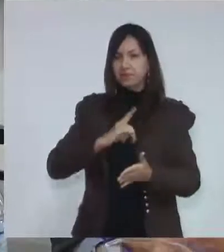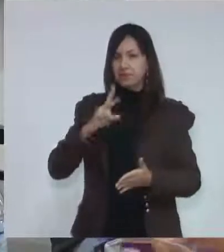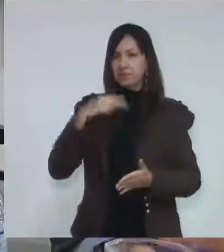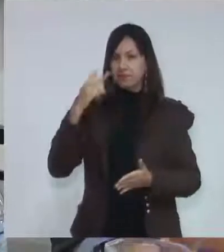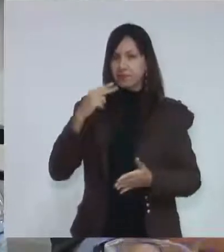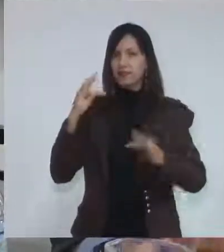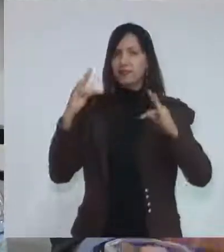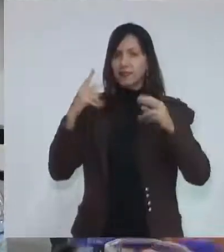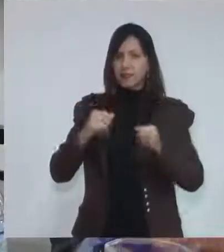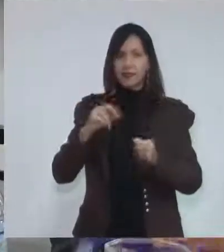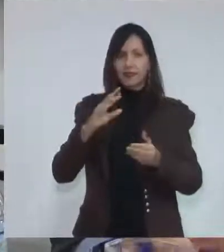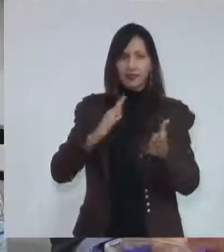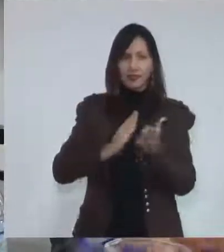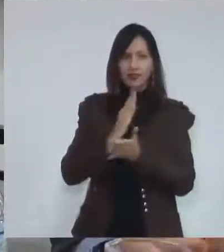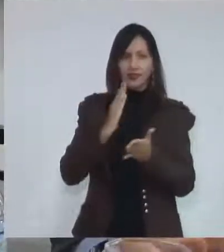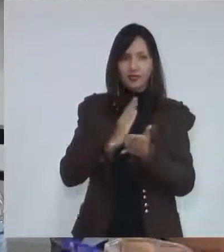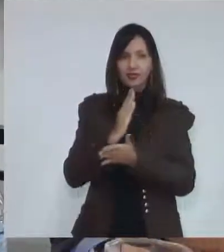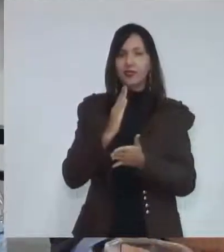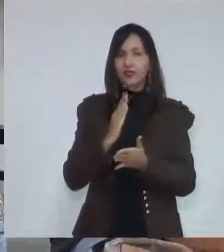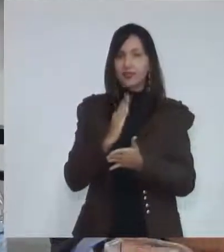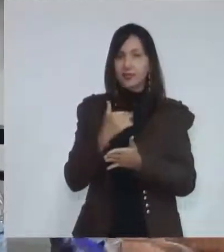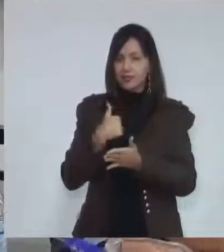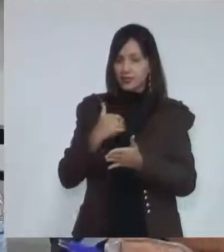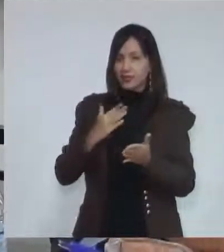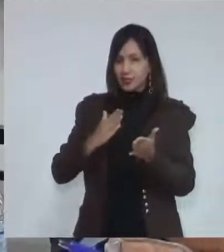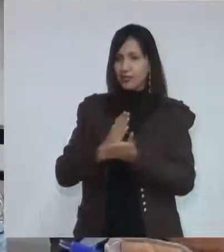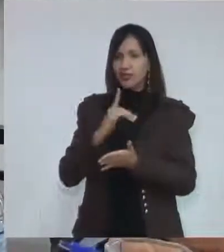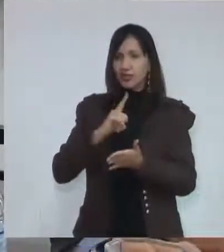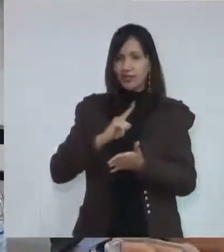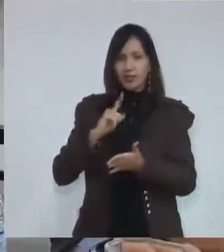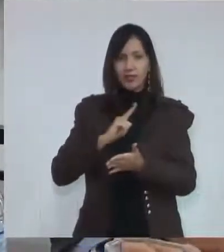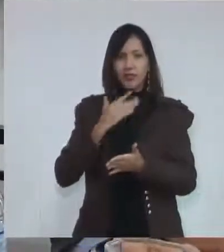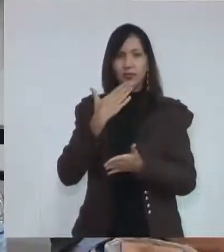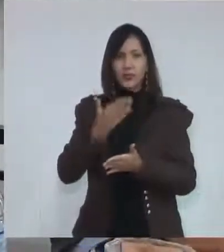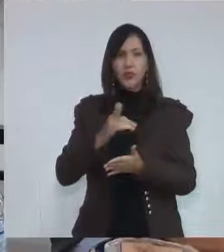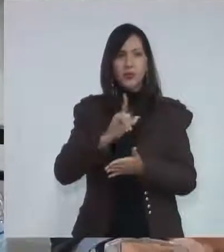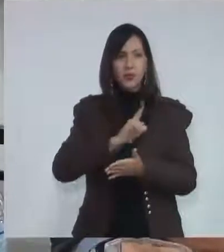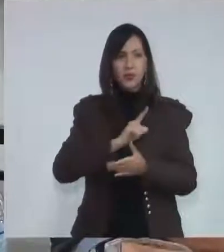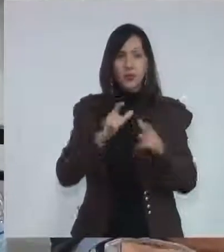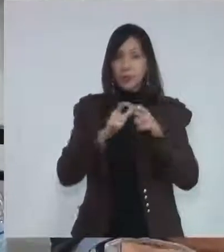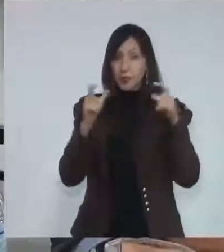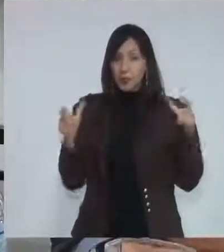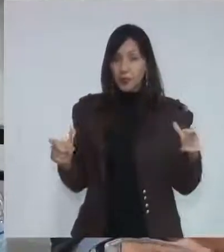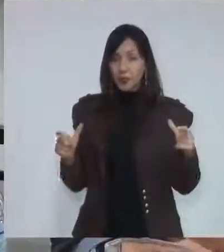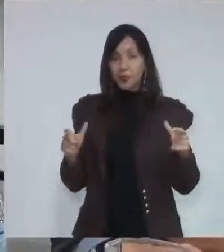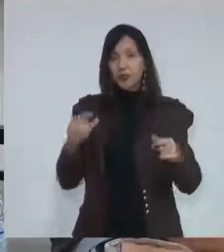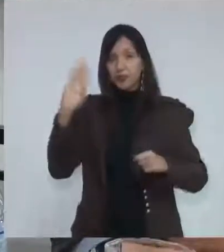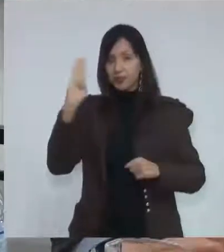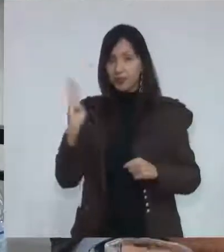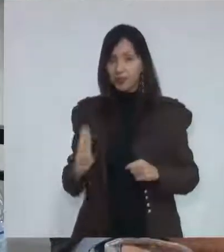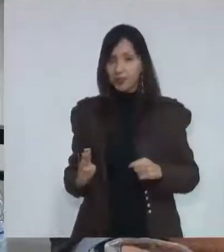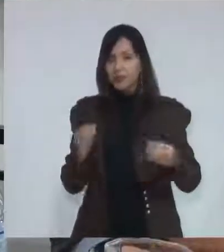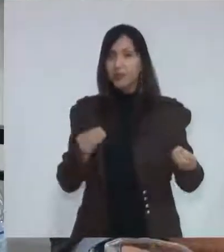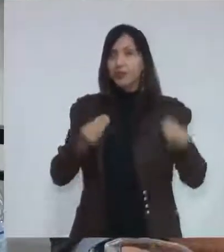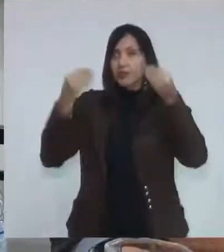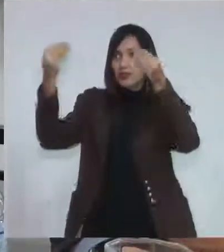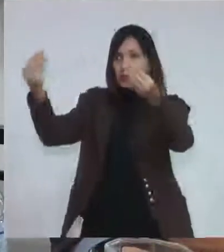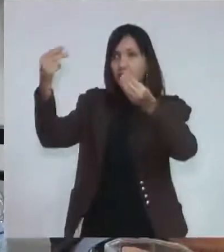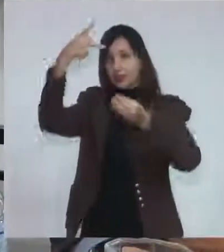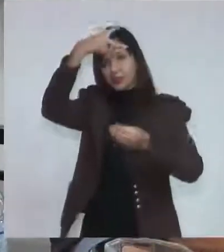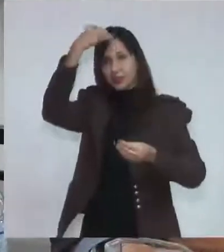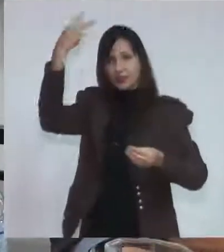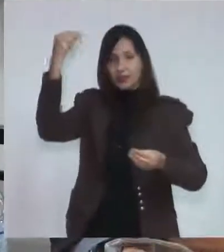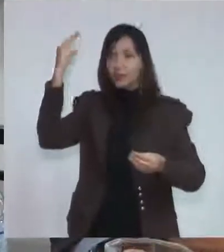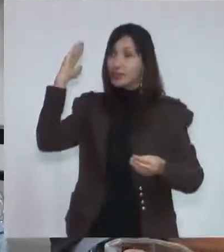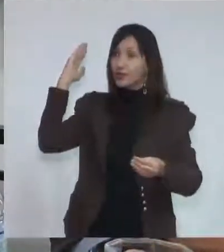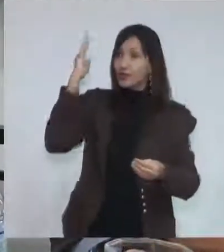requerimento, a todos os requerimentos. Insisto que também sou favorável ao requerimento, como a maior parte do Brasil, mandar do gabinete direto